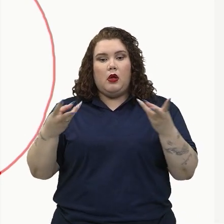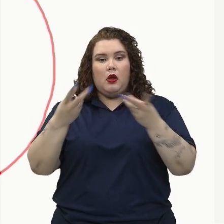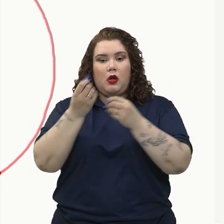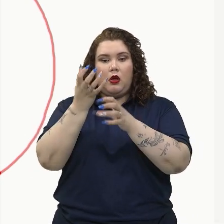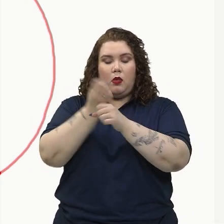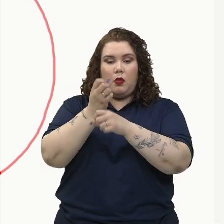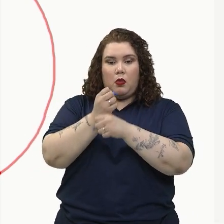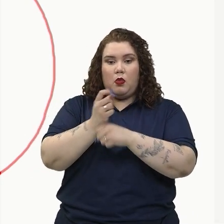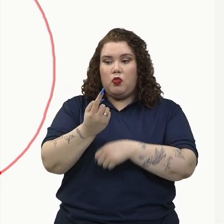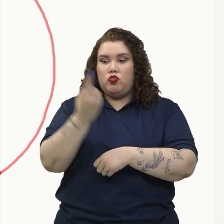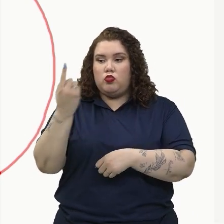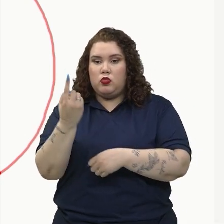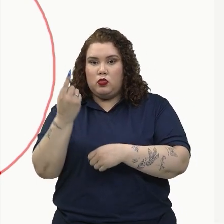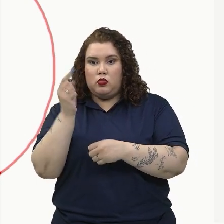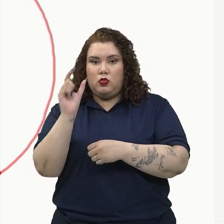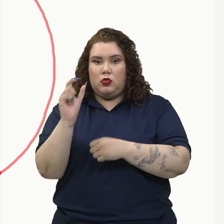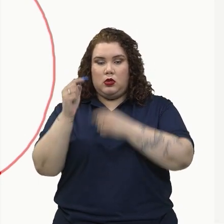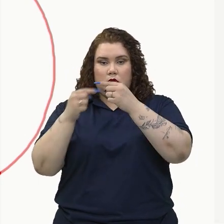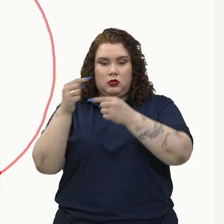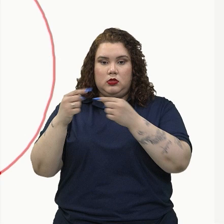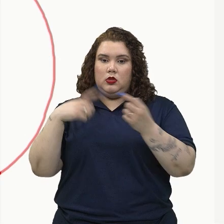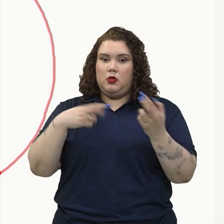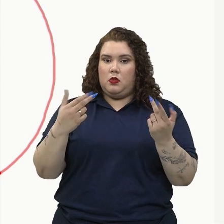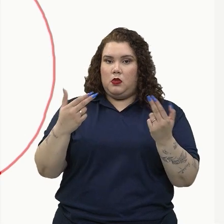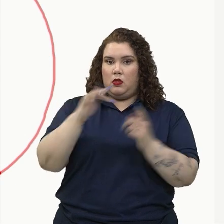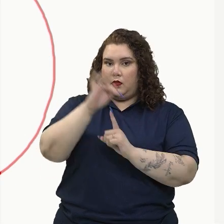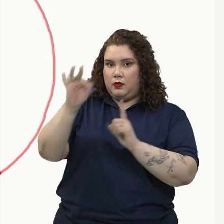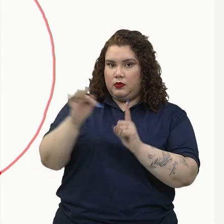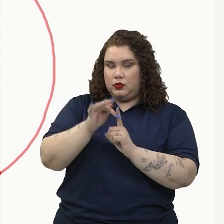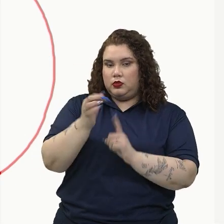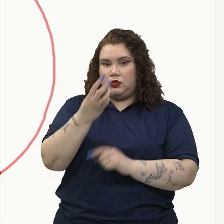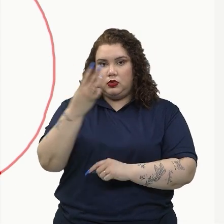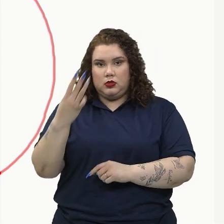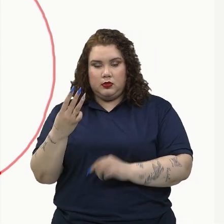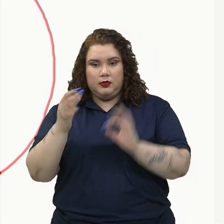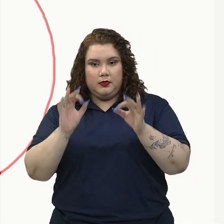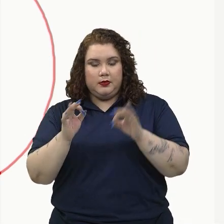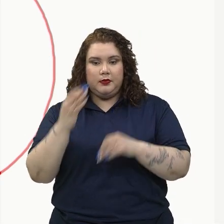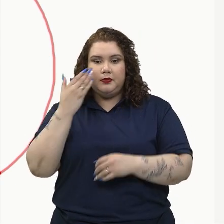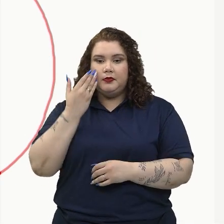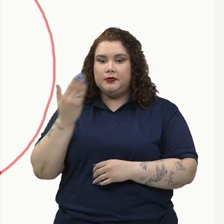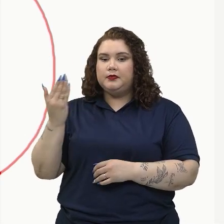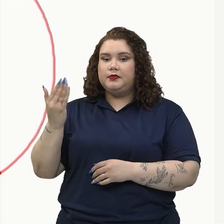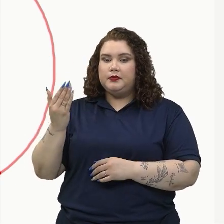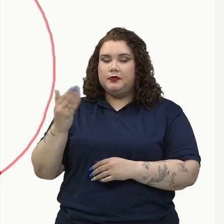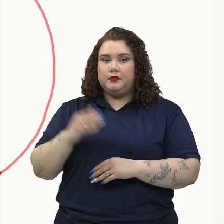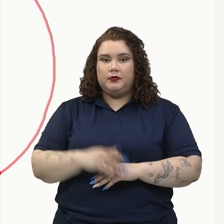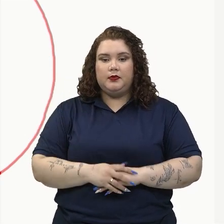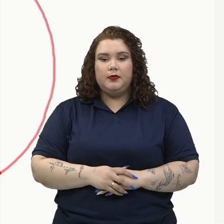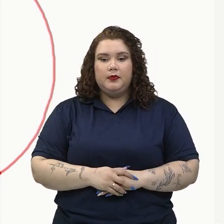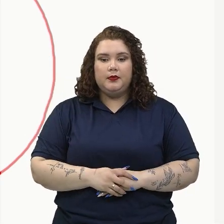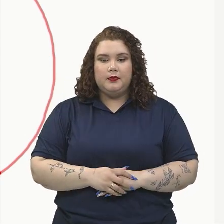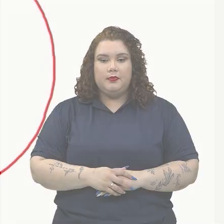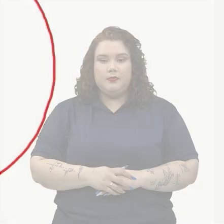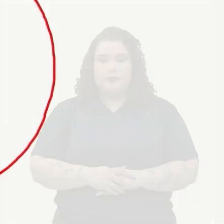único resistor que faça a mesma função desses três. É o que eu chamo aqui de resistor equivalente. Então